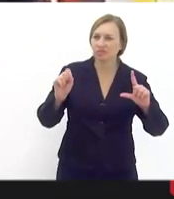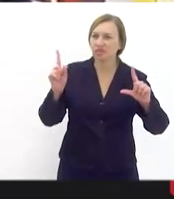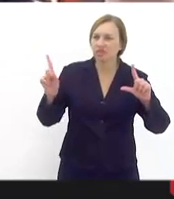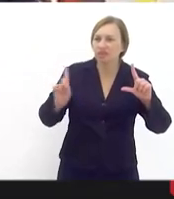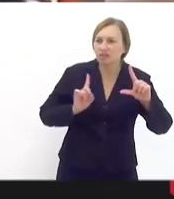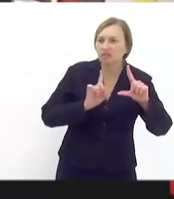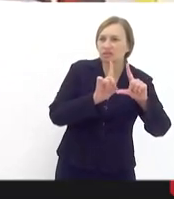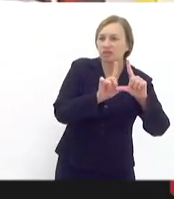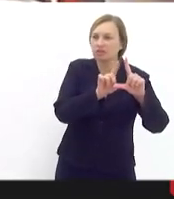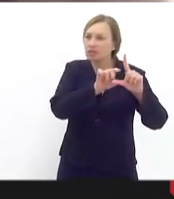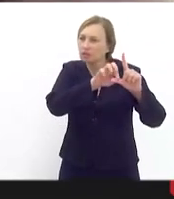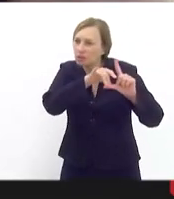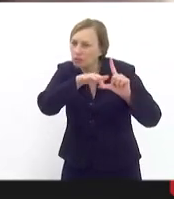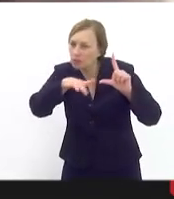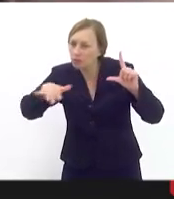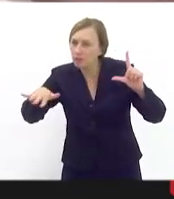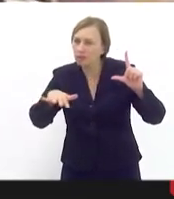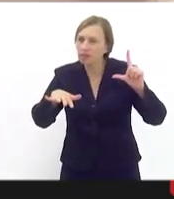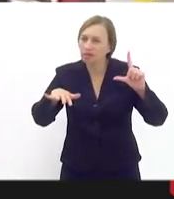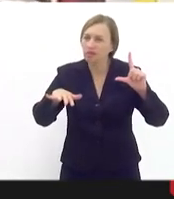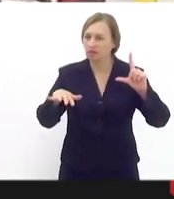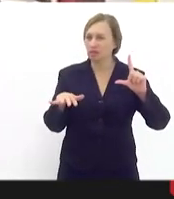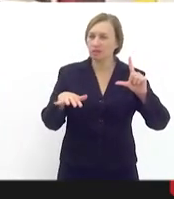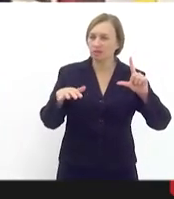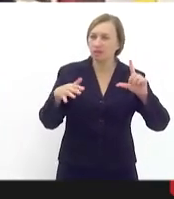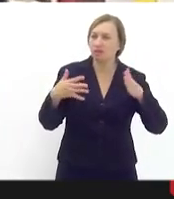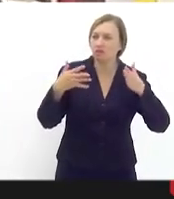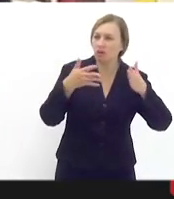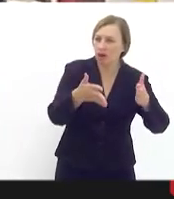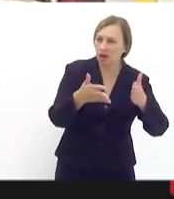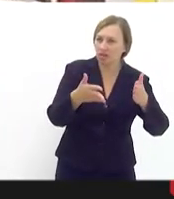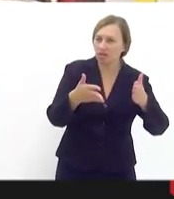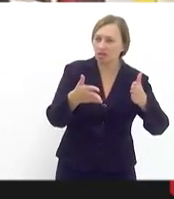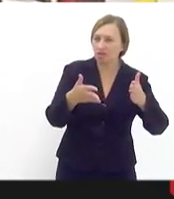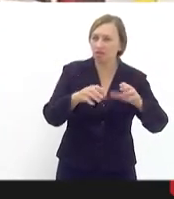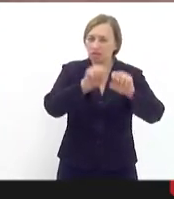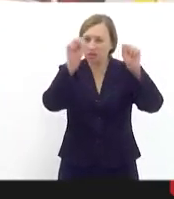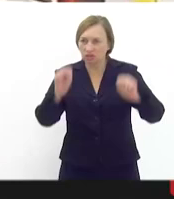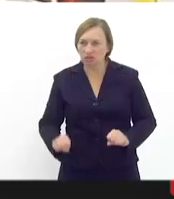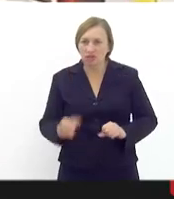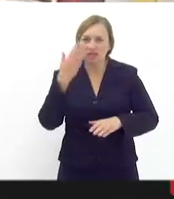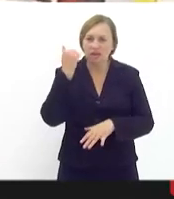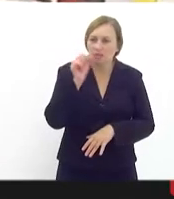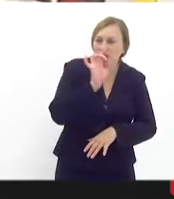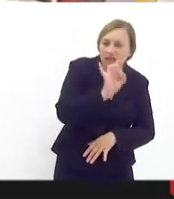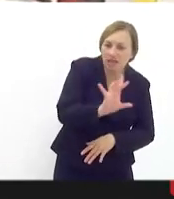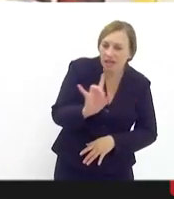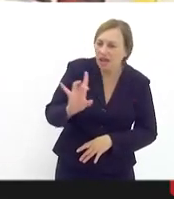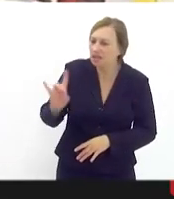a visibilidade, dar visibilidade a esse ecossistema e saber o que cada um,